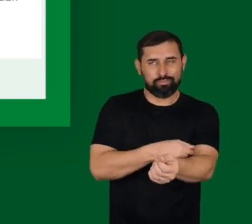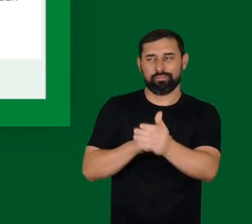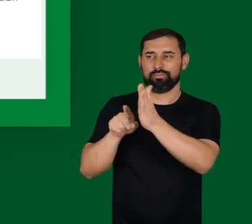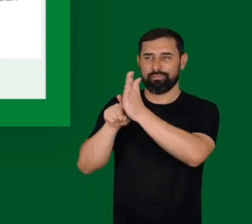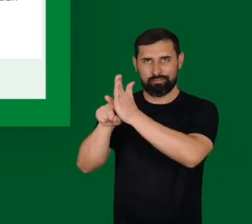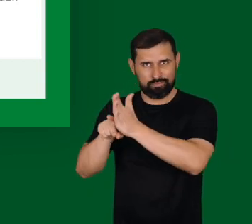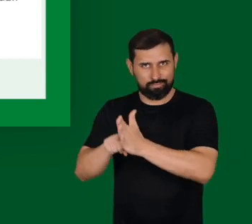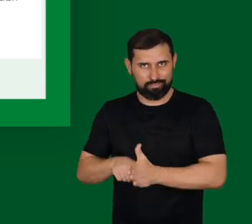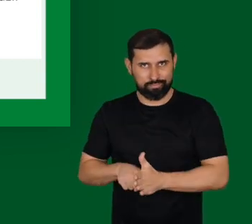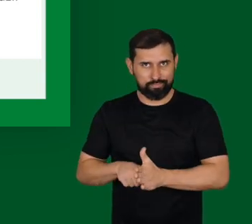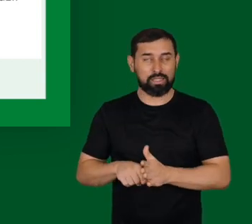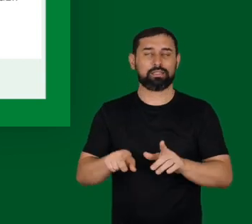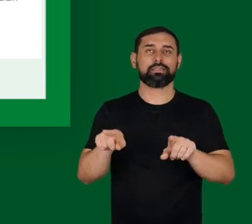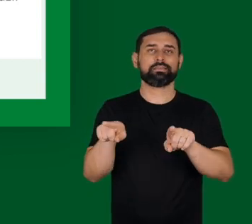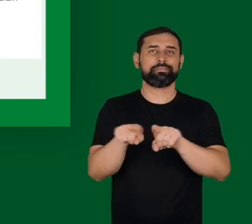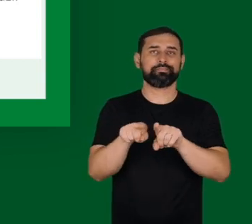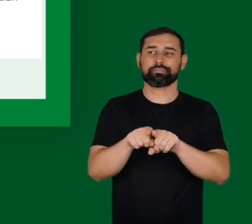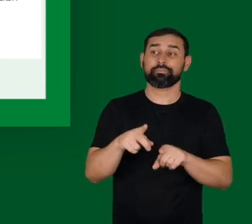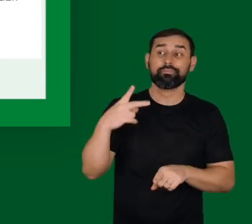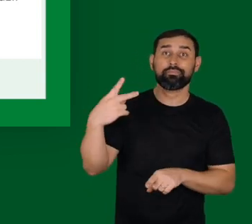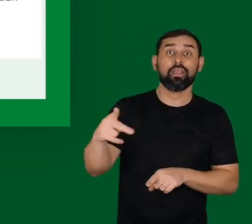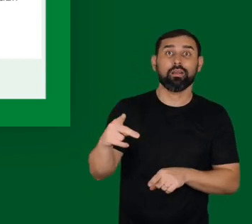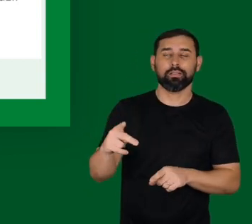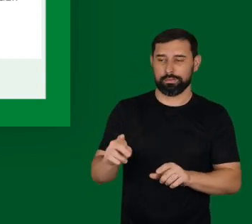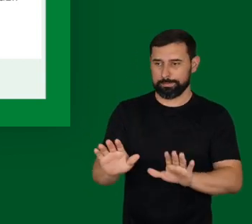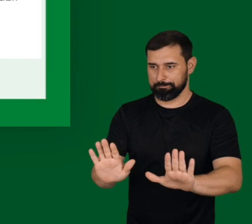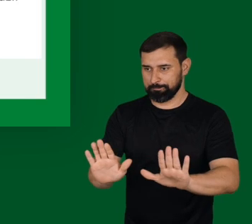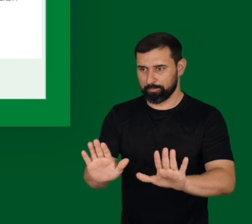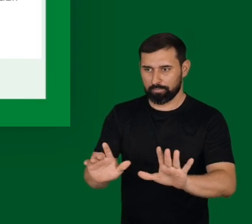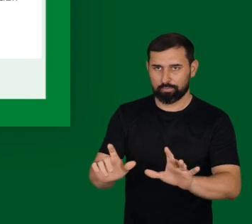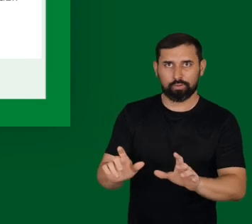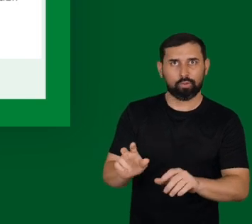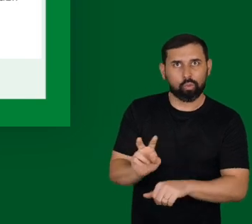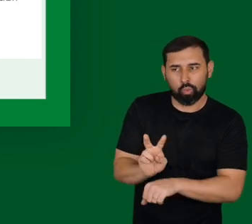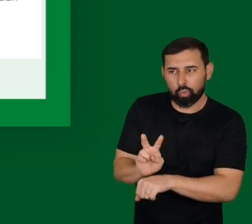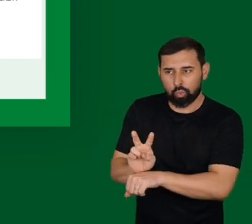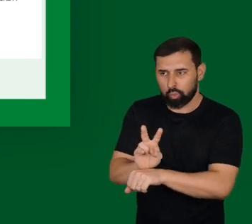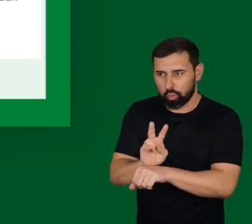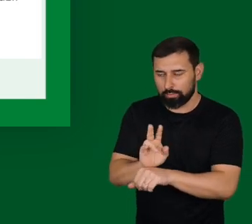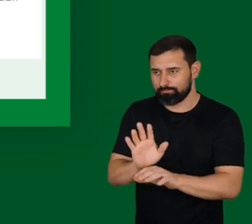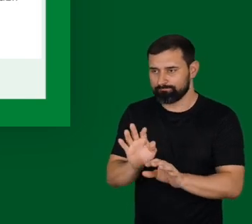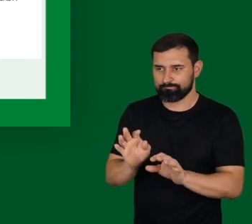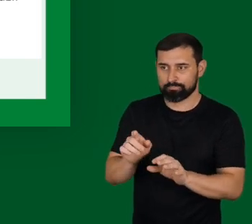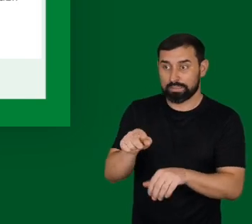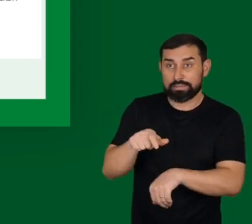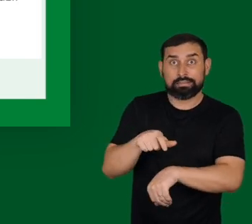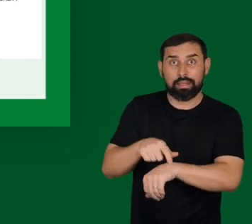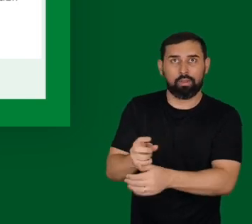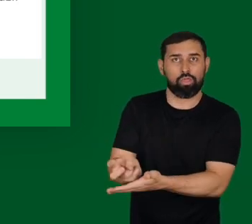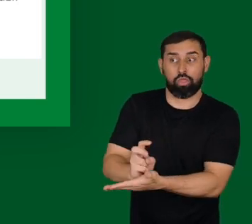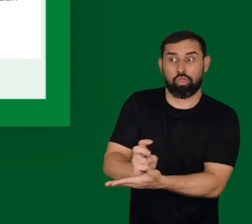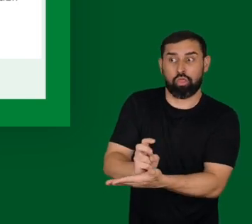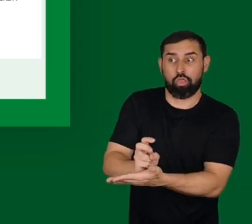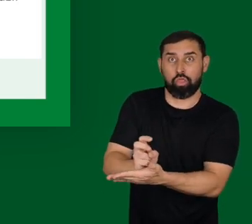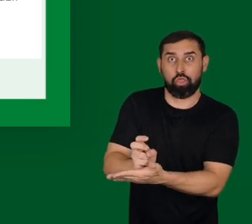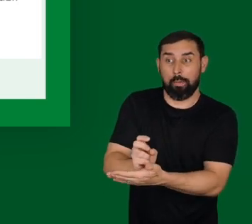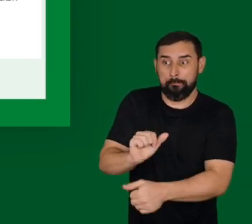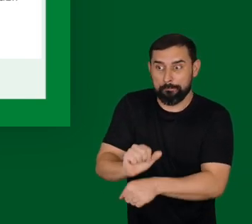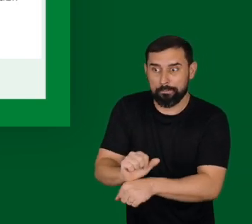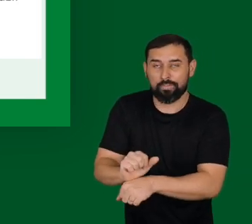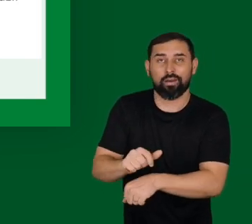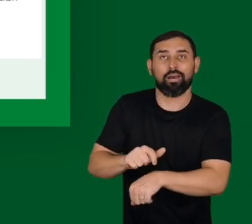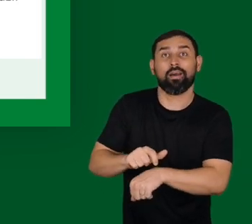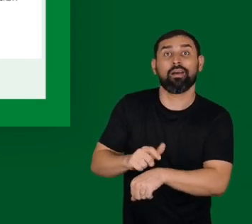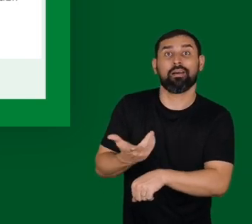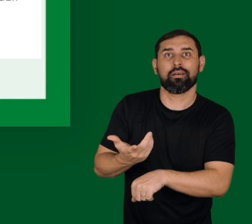Lembrar que a gente não deve, que a gente tem que estar atento no uso repetido dessas medicações para que essa criança não evolua